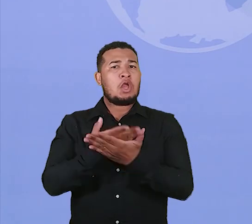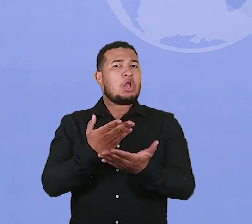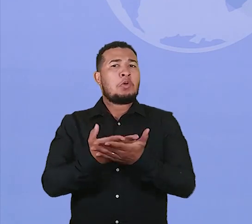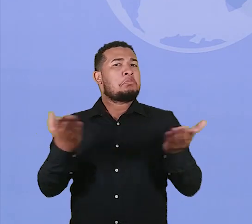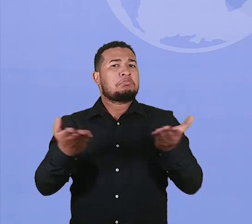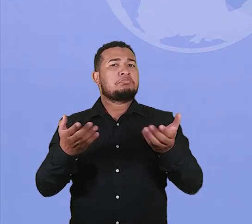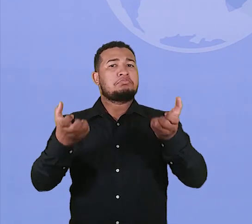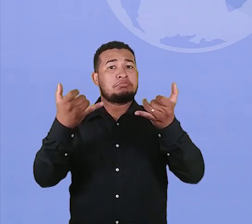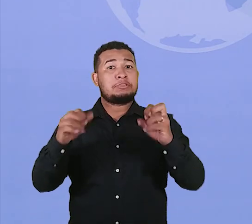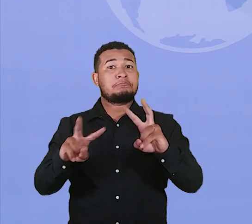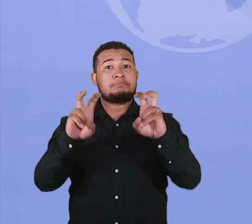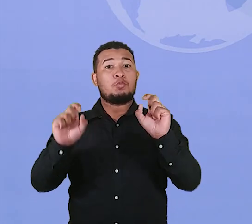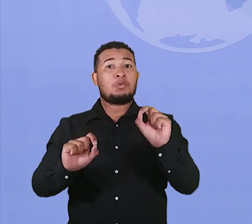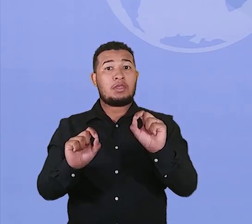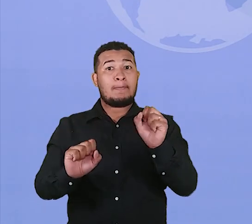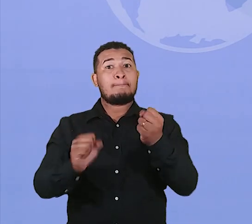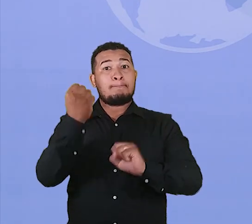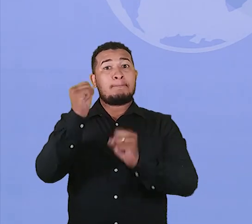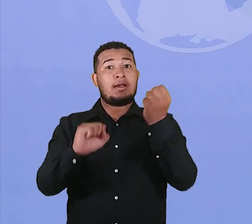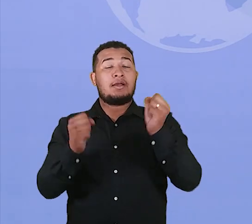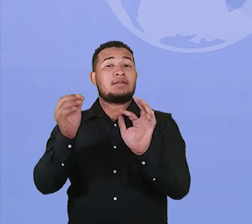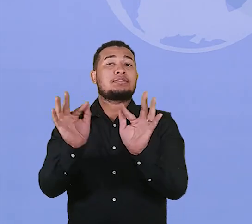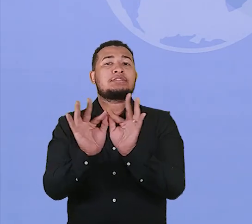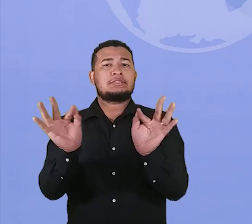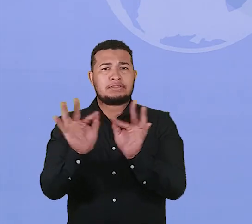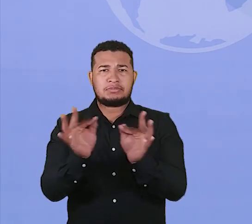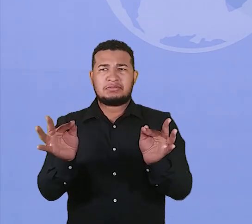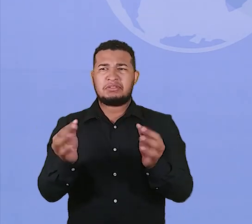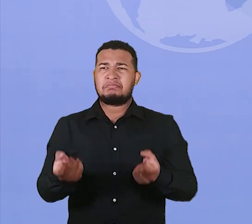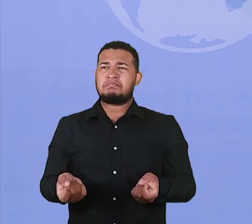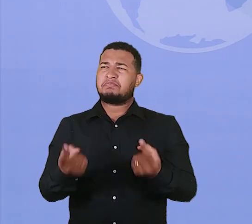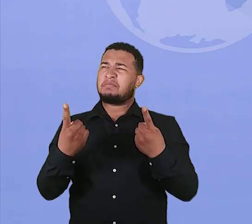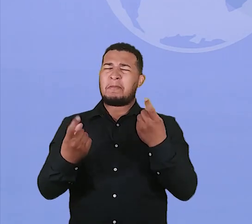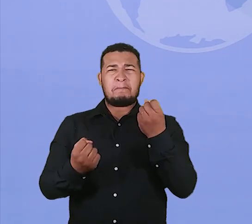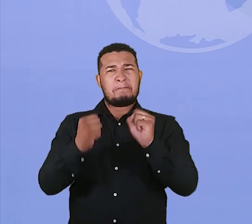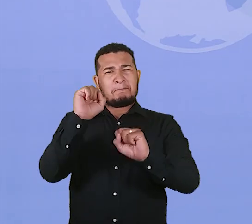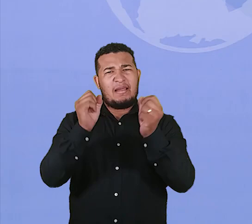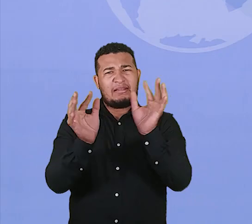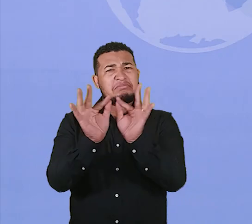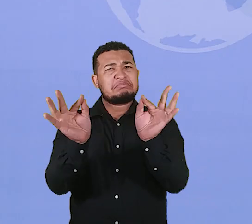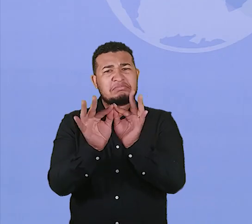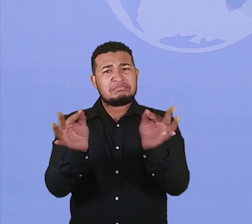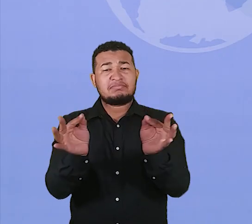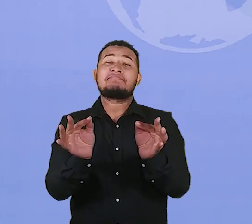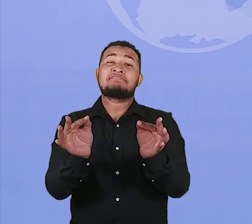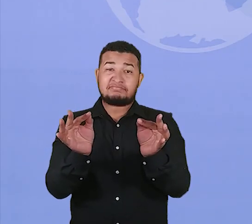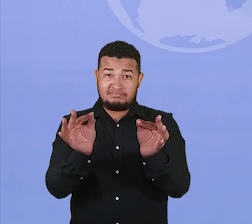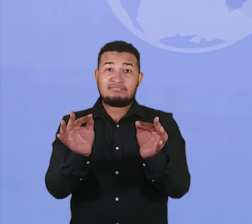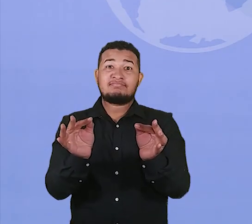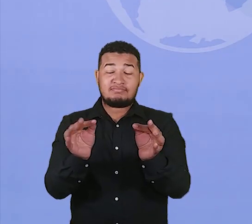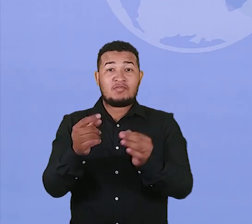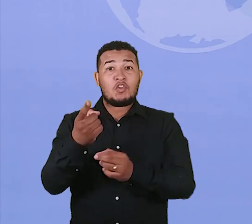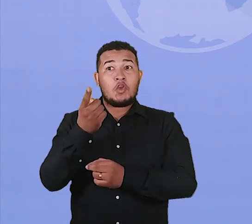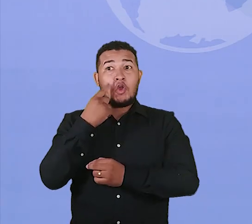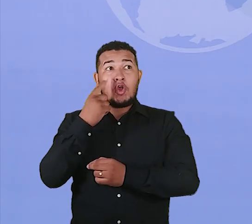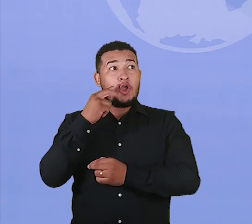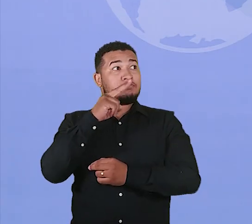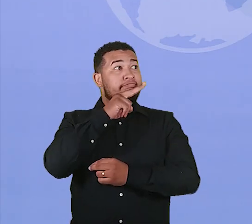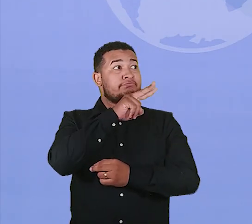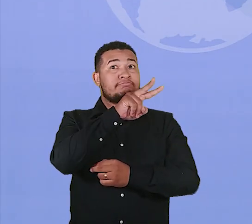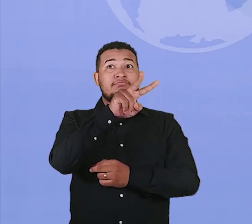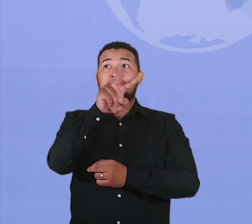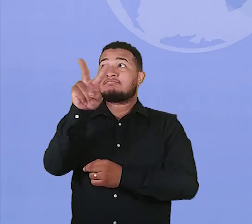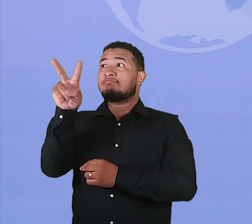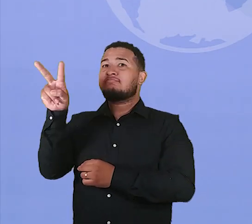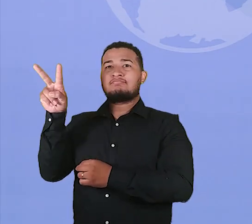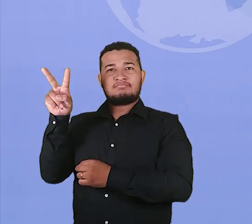aula de hoje nós vamos falar sobre o máquinas simples mas como assim máquina assim olha ao